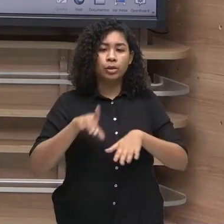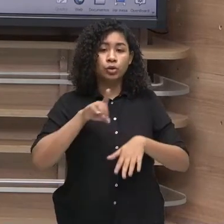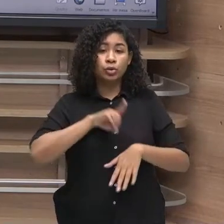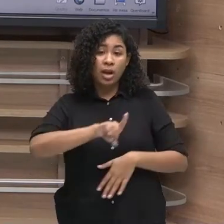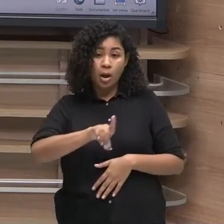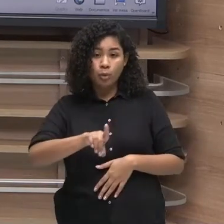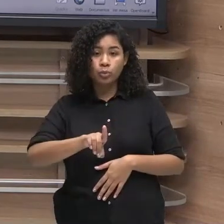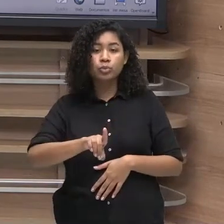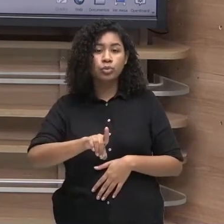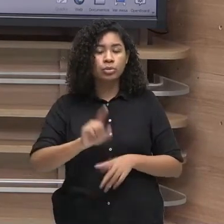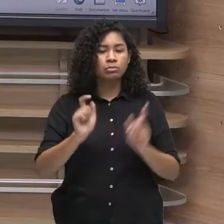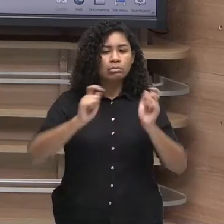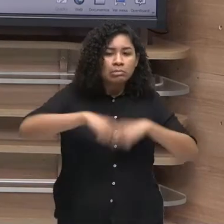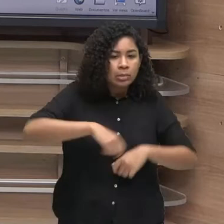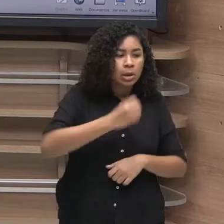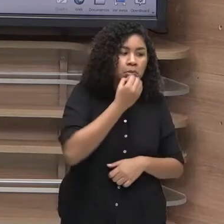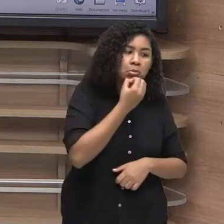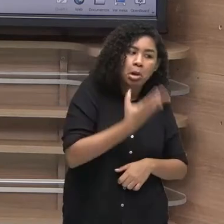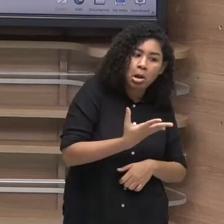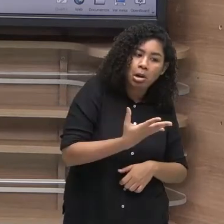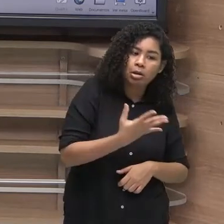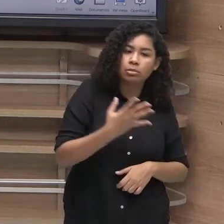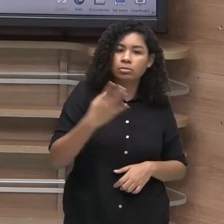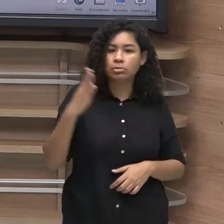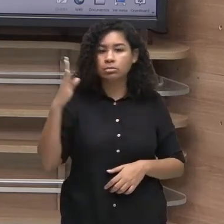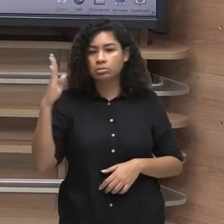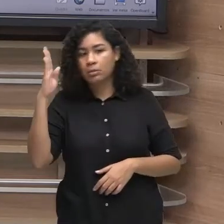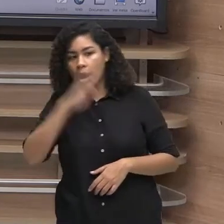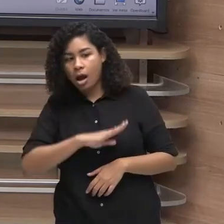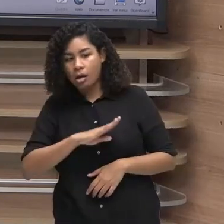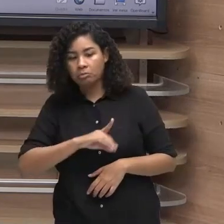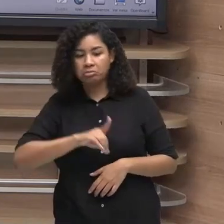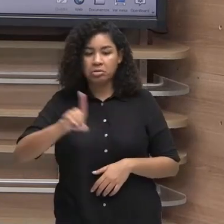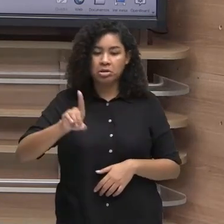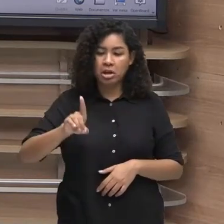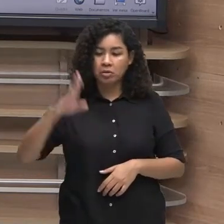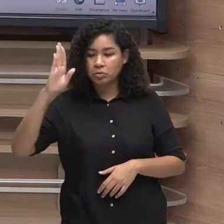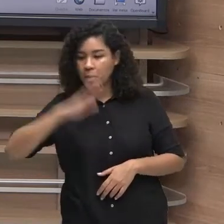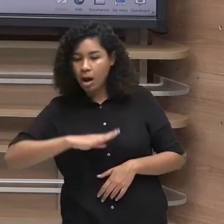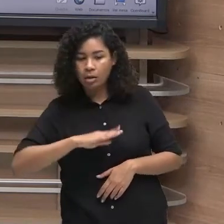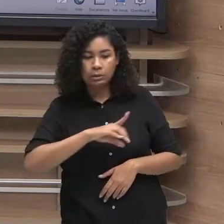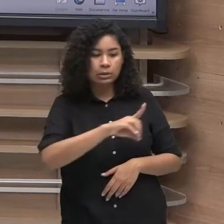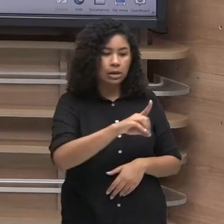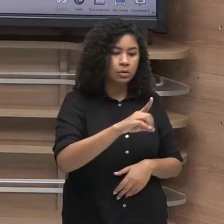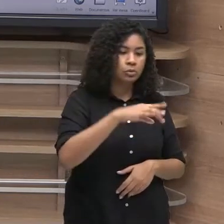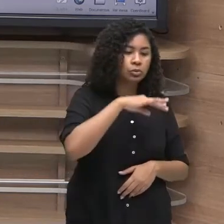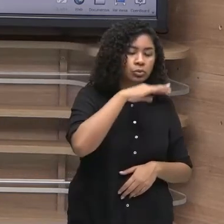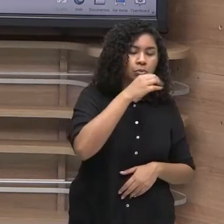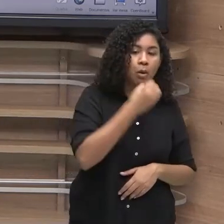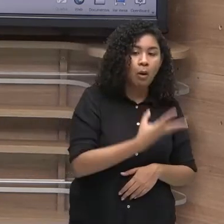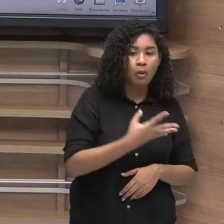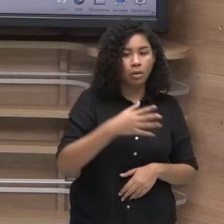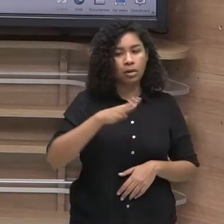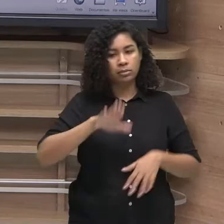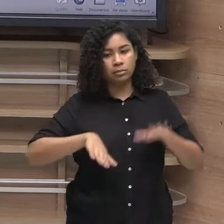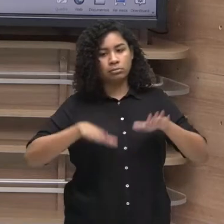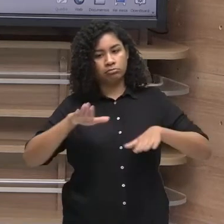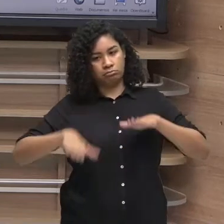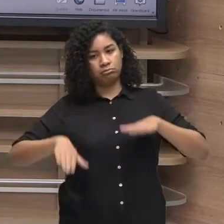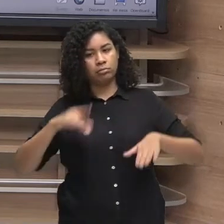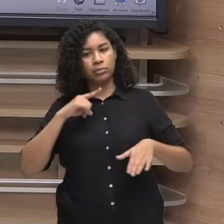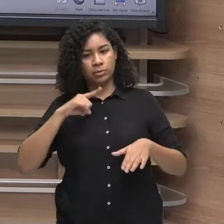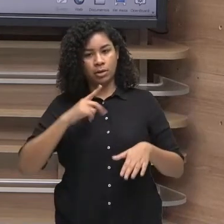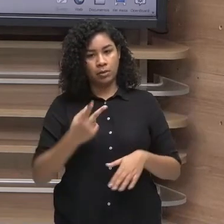você vai ter entidades e divindades e deuses que ora vão ser bons e ora vão ser maus. Bem, eu te